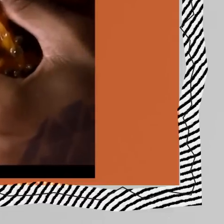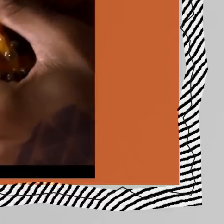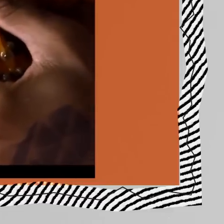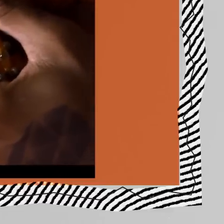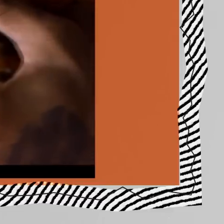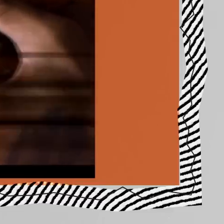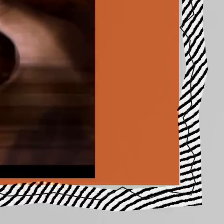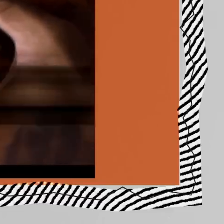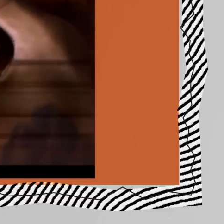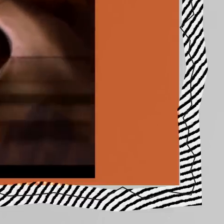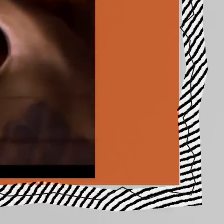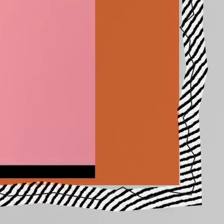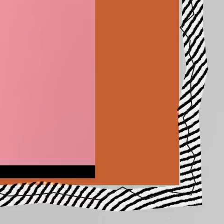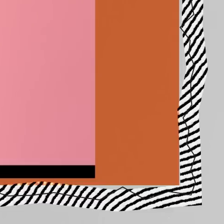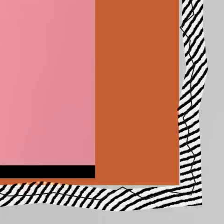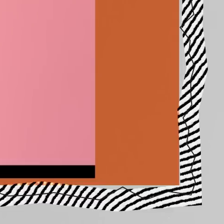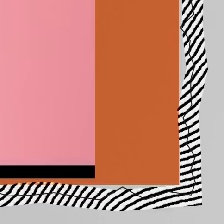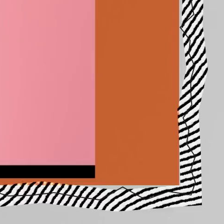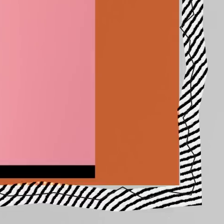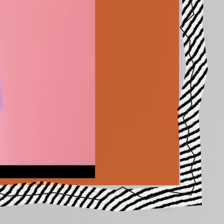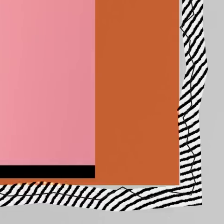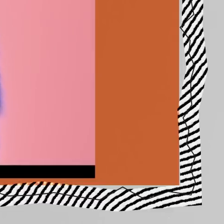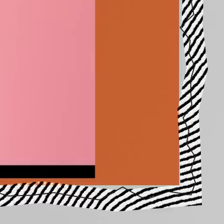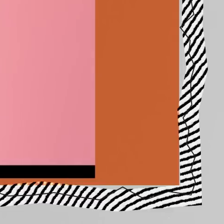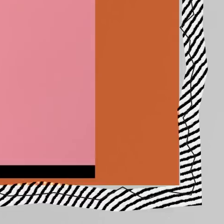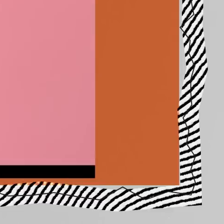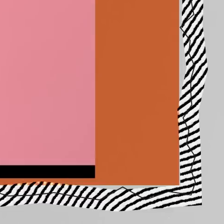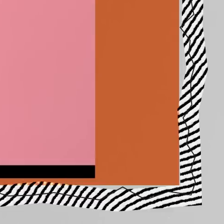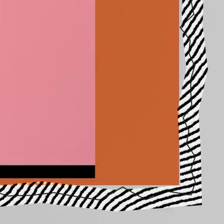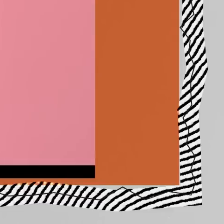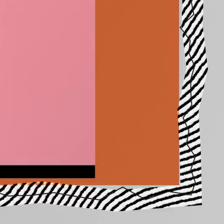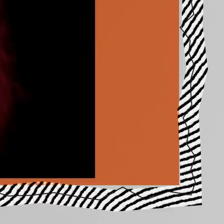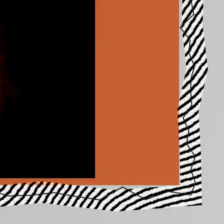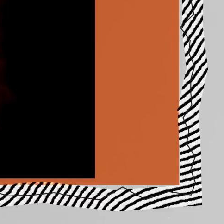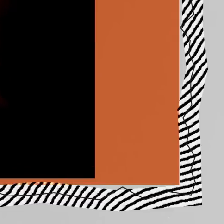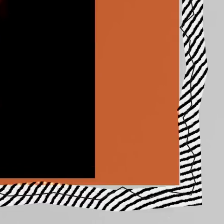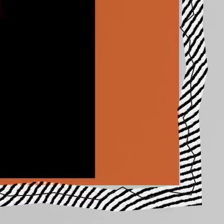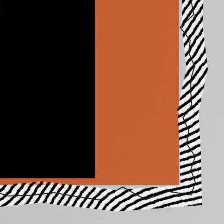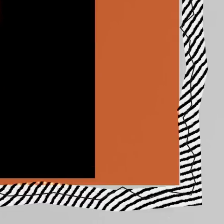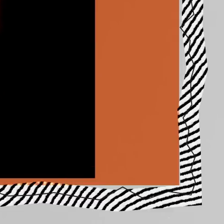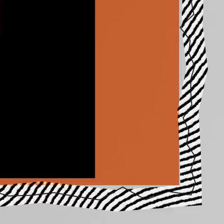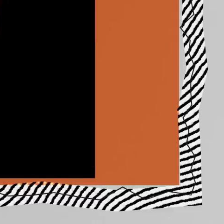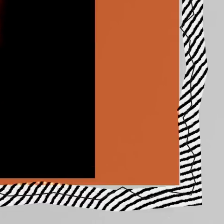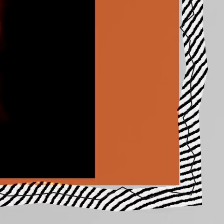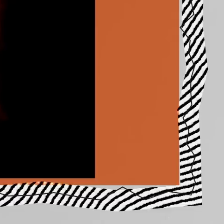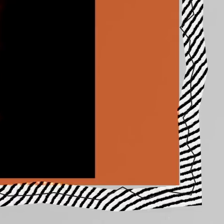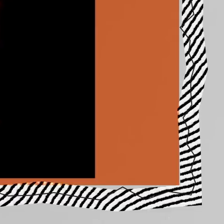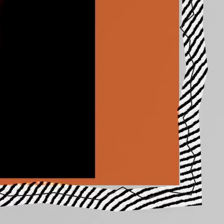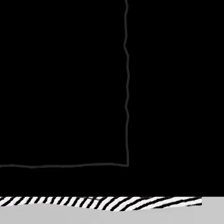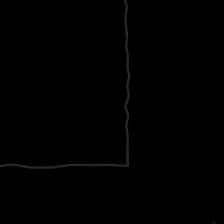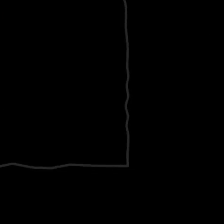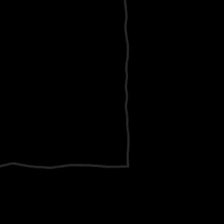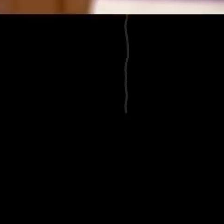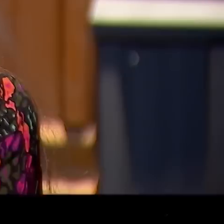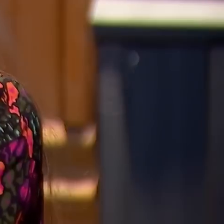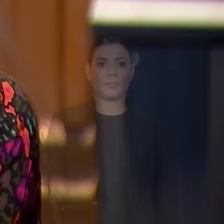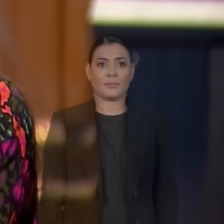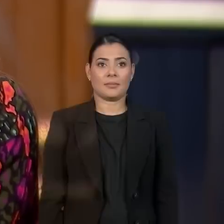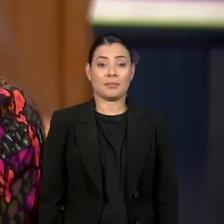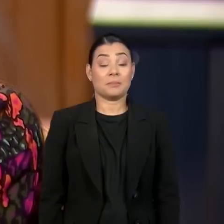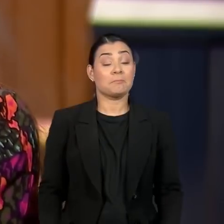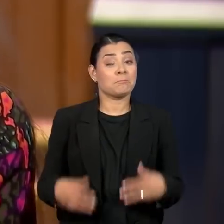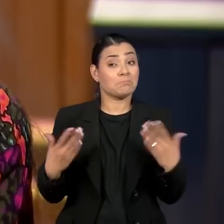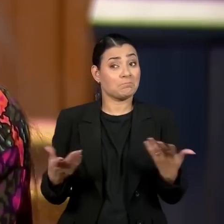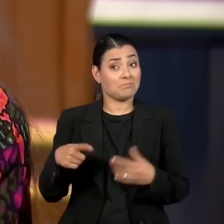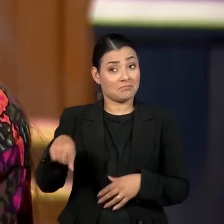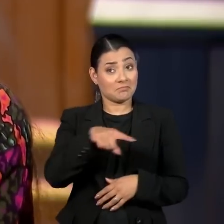um clitóris pra um ovário. Dedilham ao contrário, egoístas criando um orgasmo imaginário. Você não faz